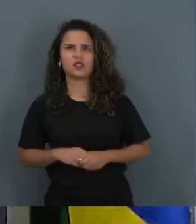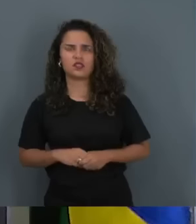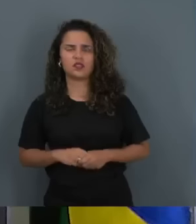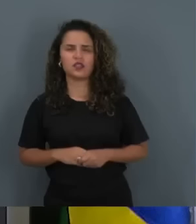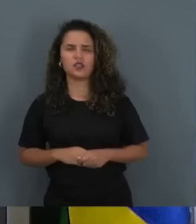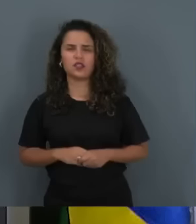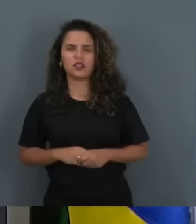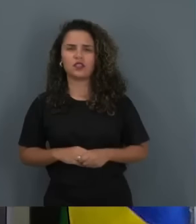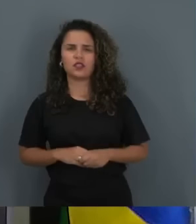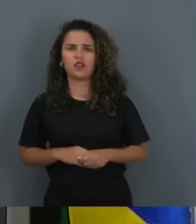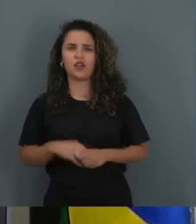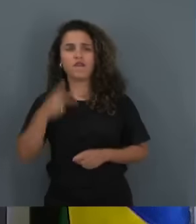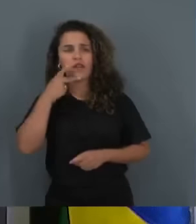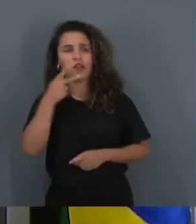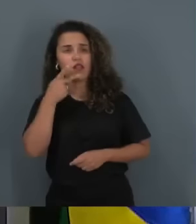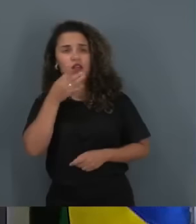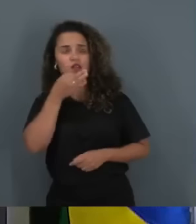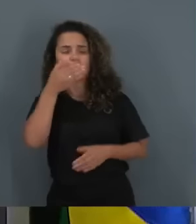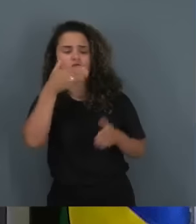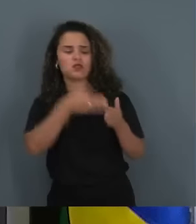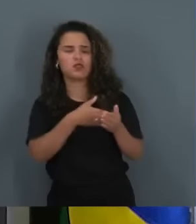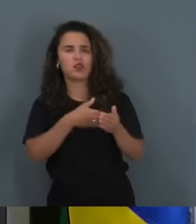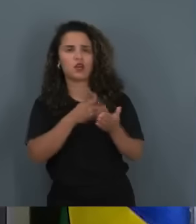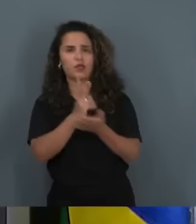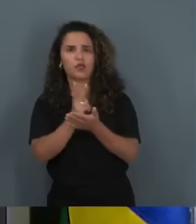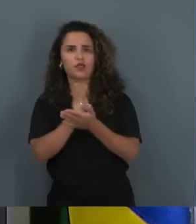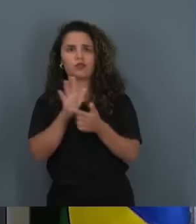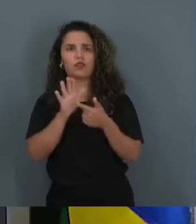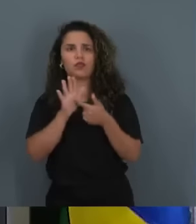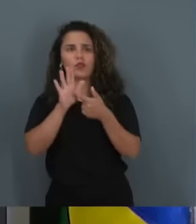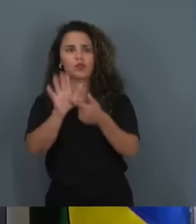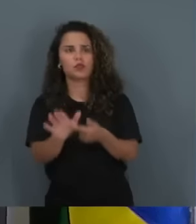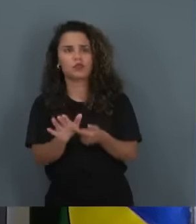denunciar e, ao mesmo tempo, apontar